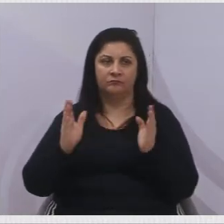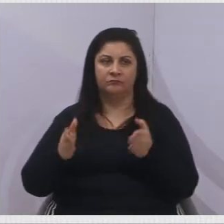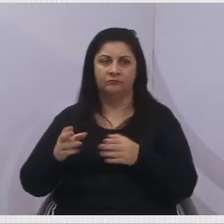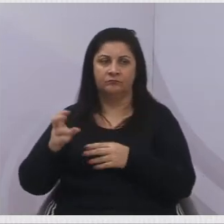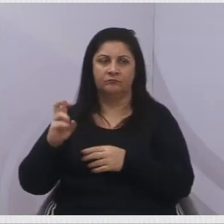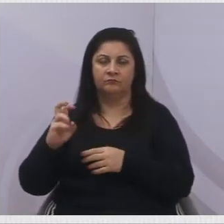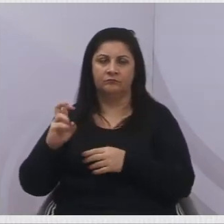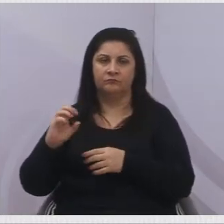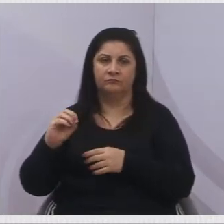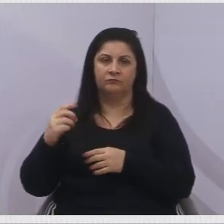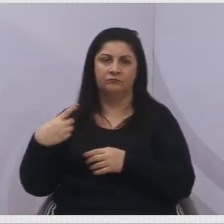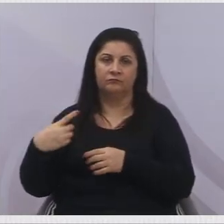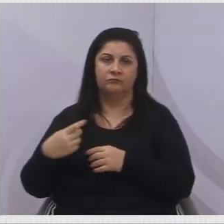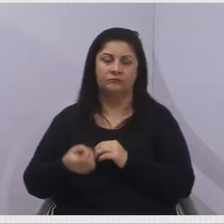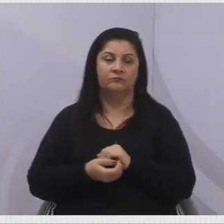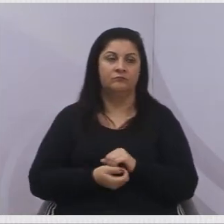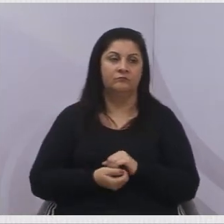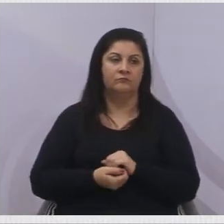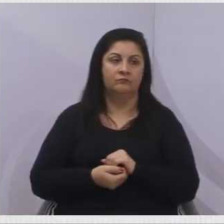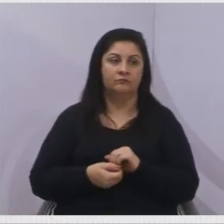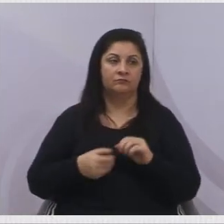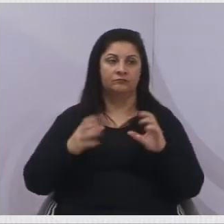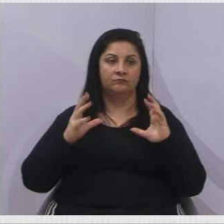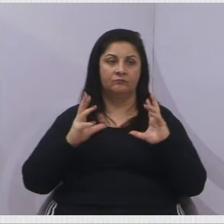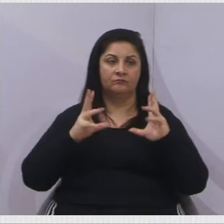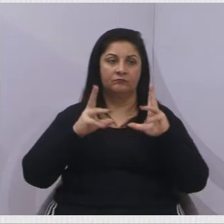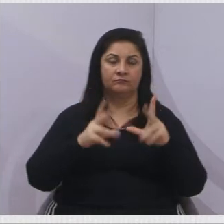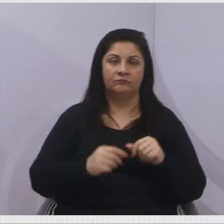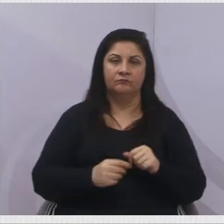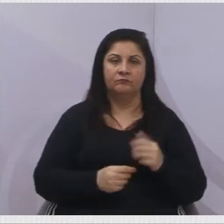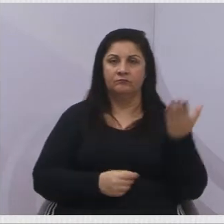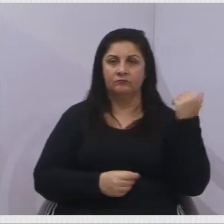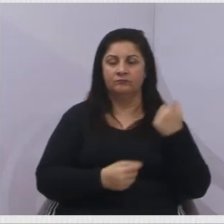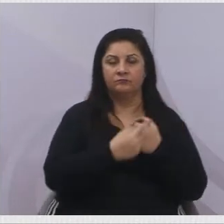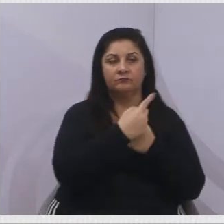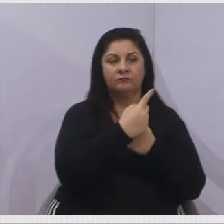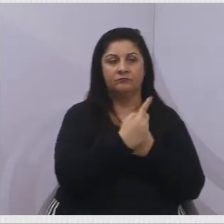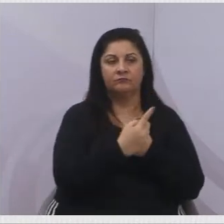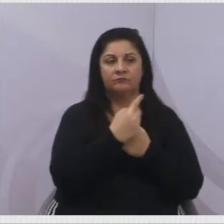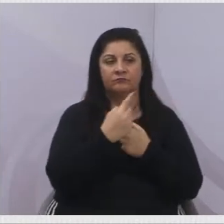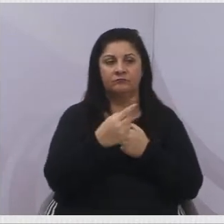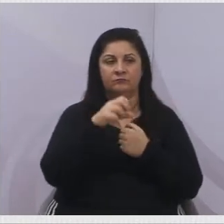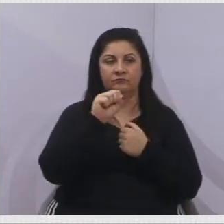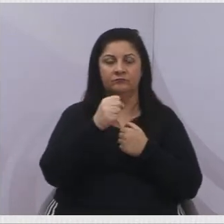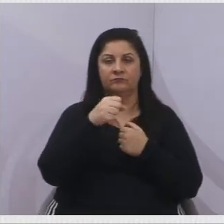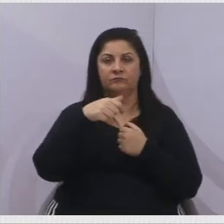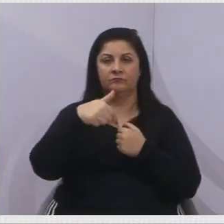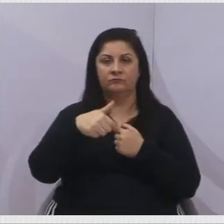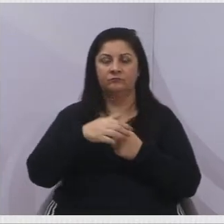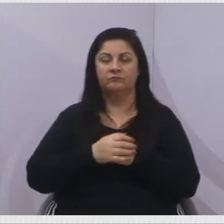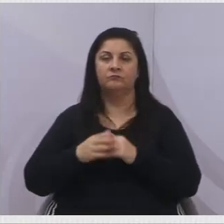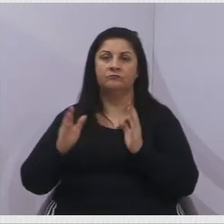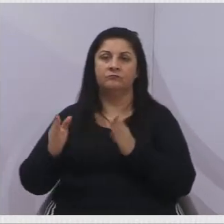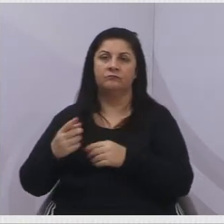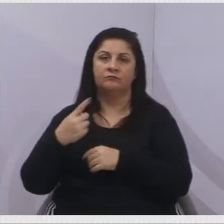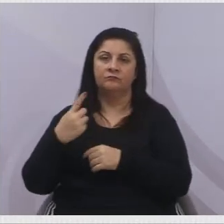cirurgias. No total geral, 1.187 cirurgias em